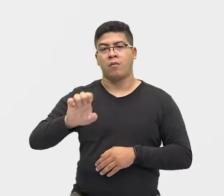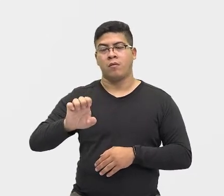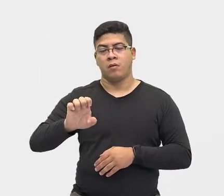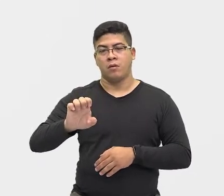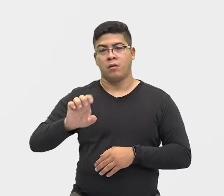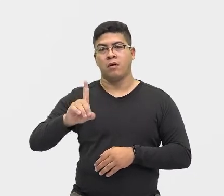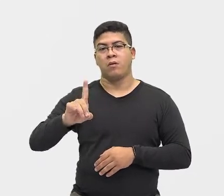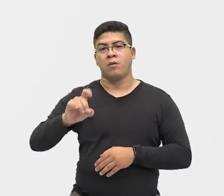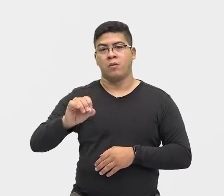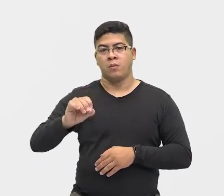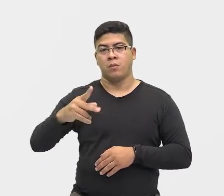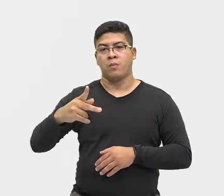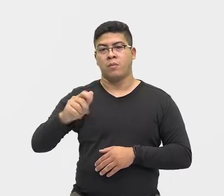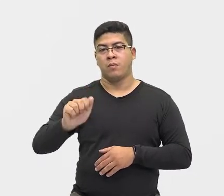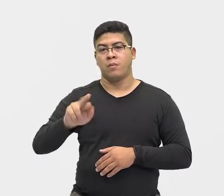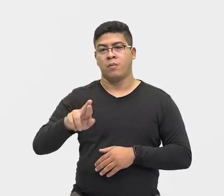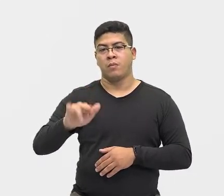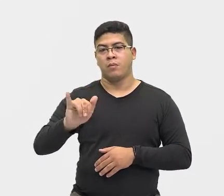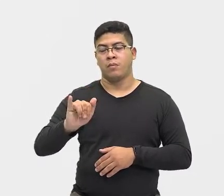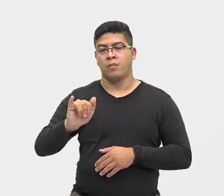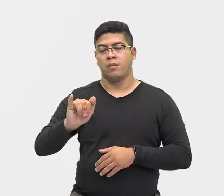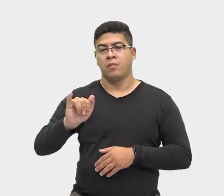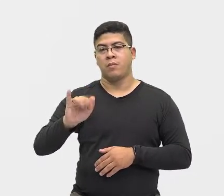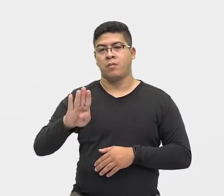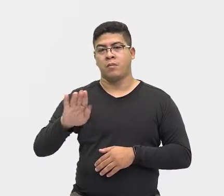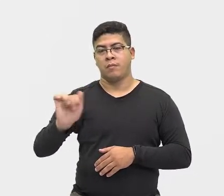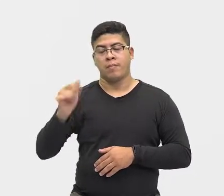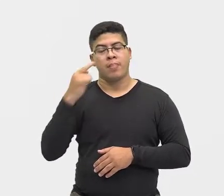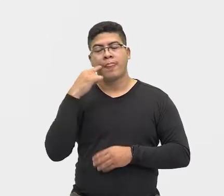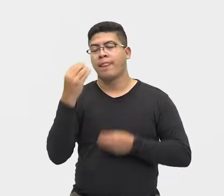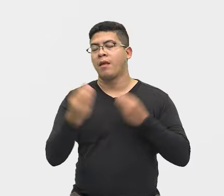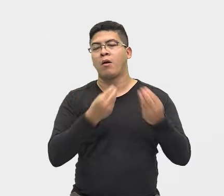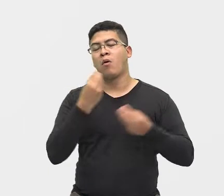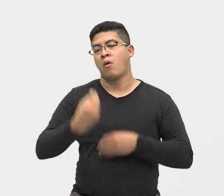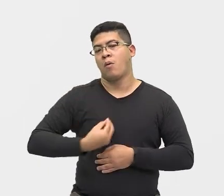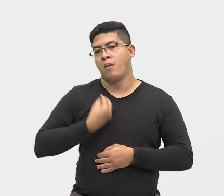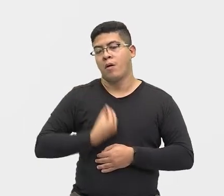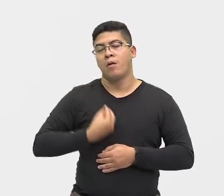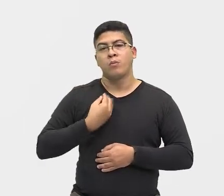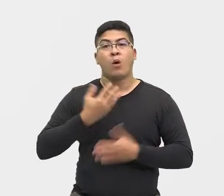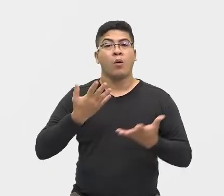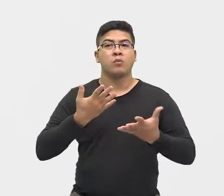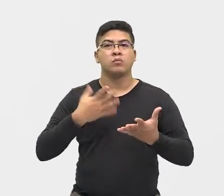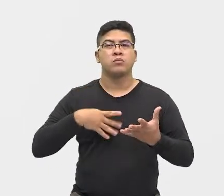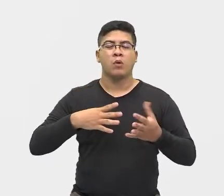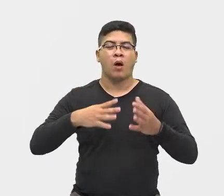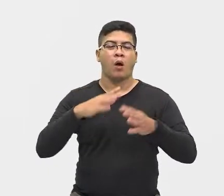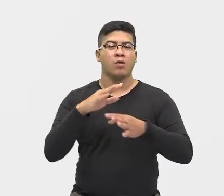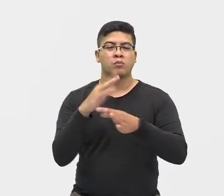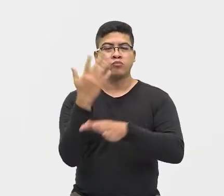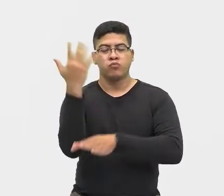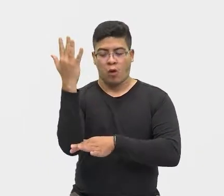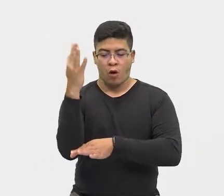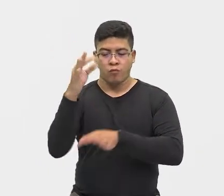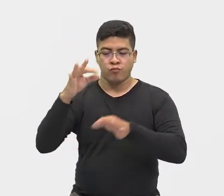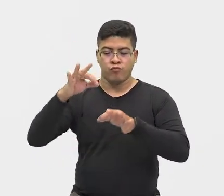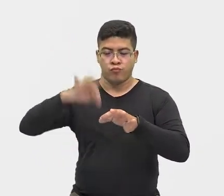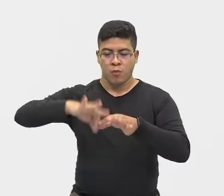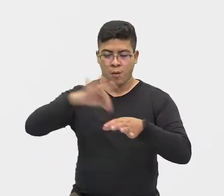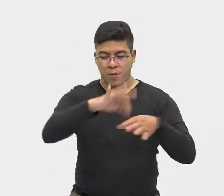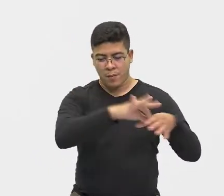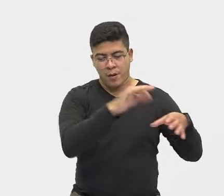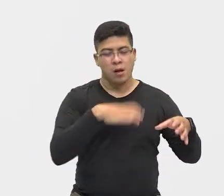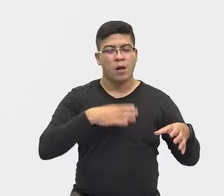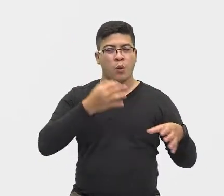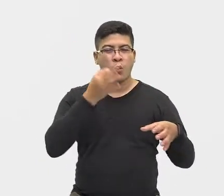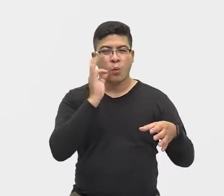a respeito da situação do café, a situação de como o café nessa região, houve